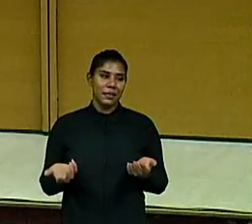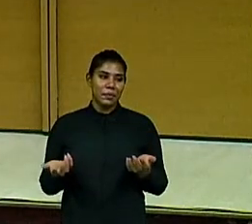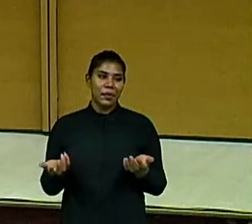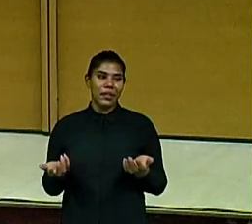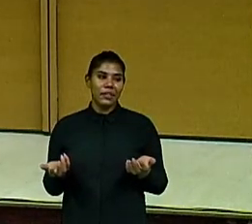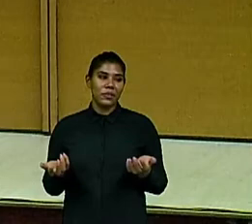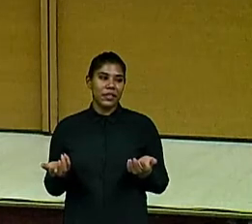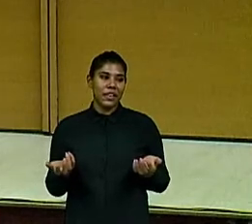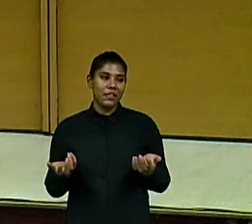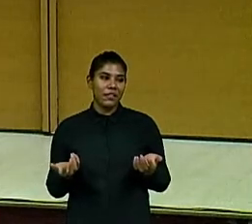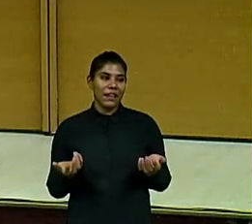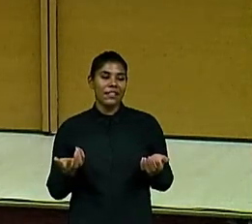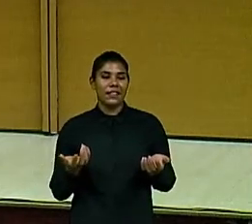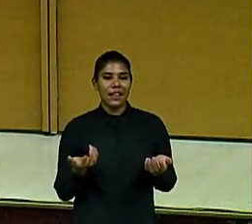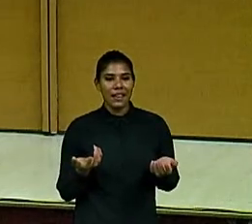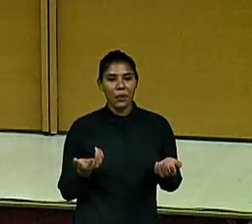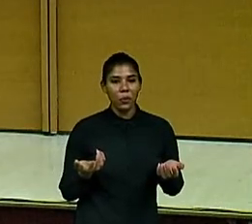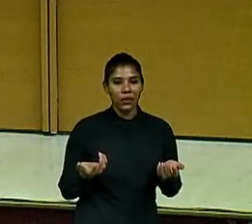fui escolhido